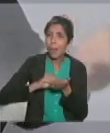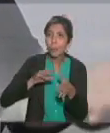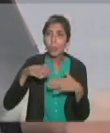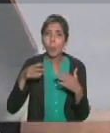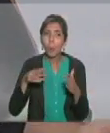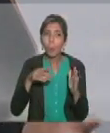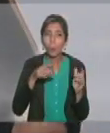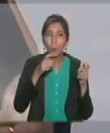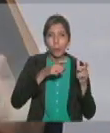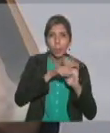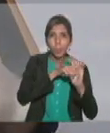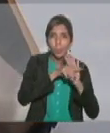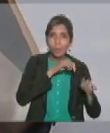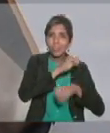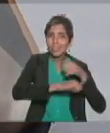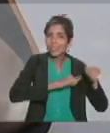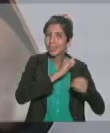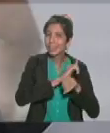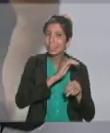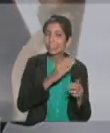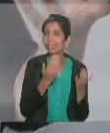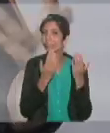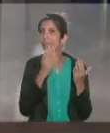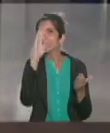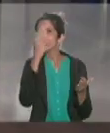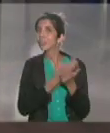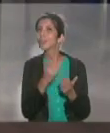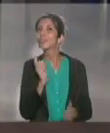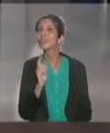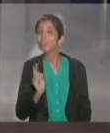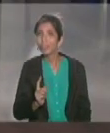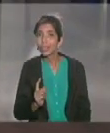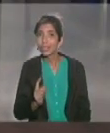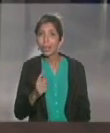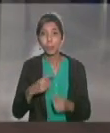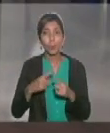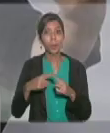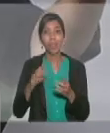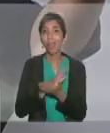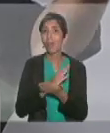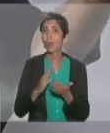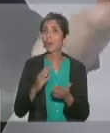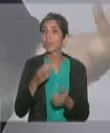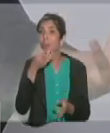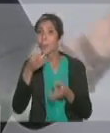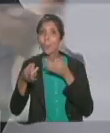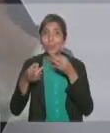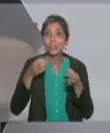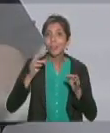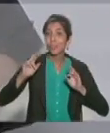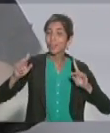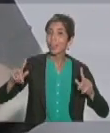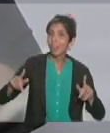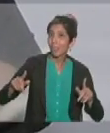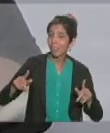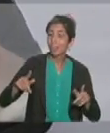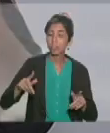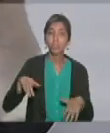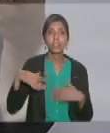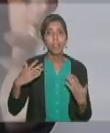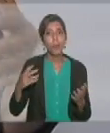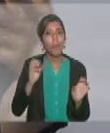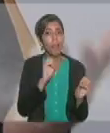não são fontes tão confiáveis e tem vários pontos de vista, porque vários vão encontrar pontos de vista diferentes para o mesmo